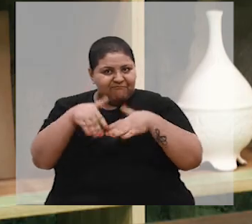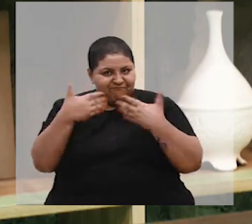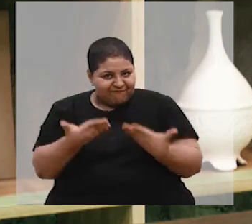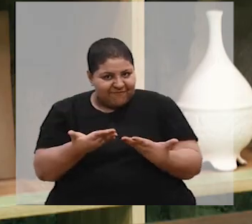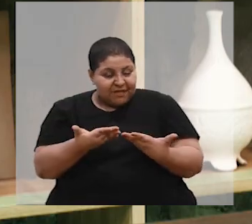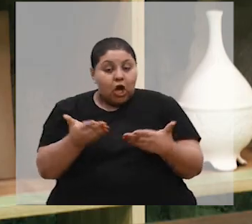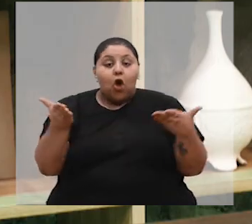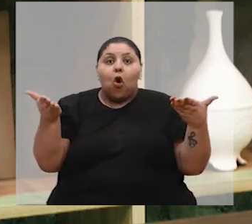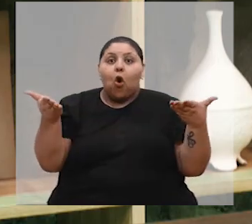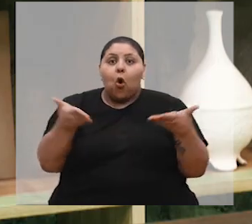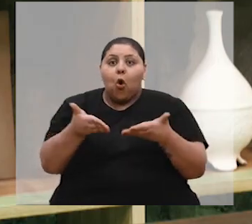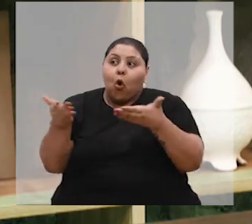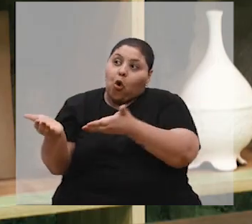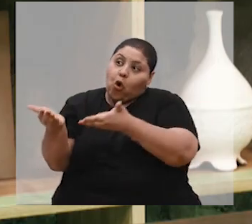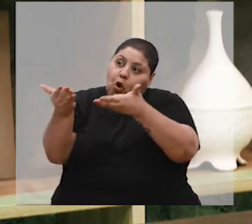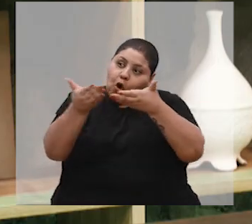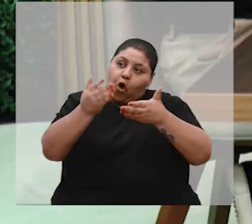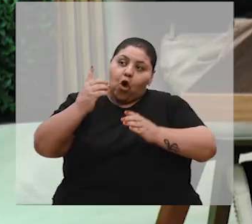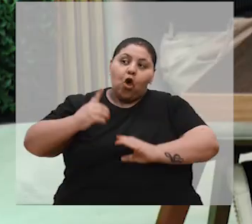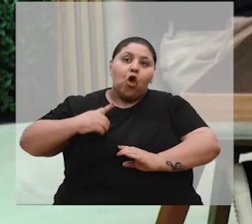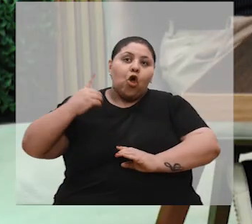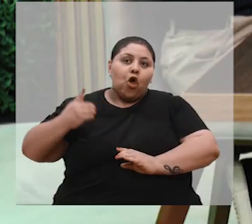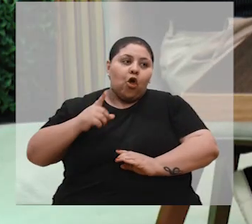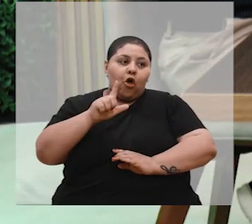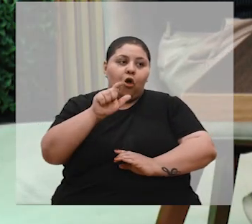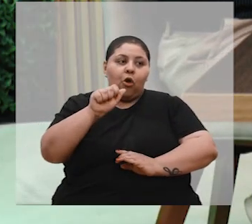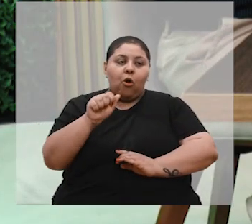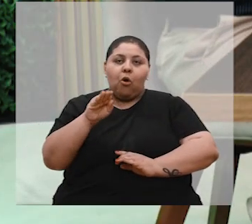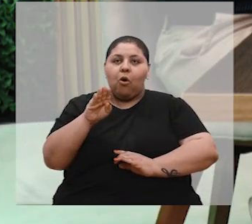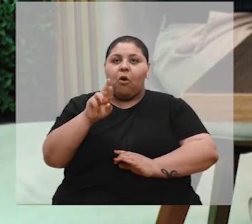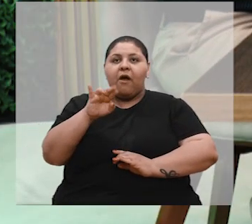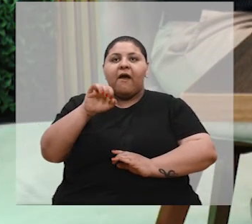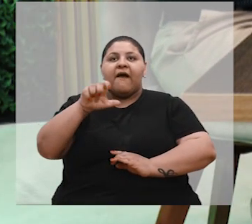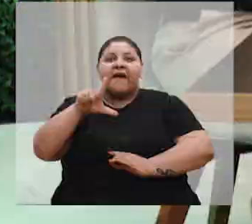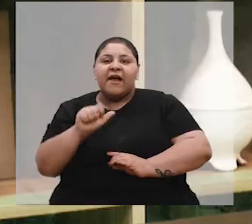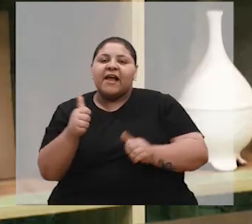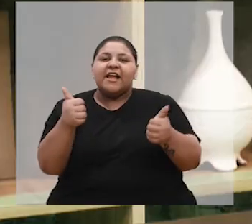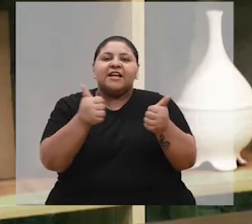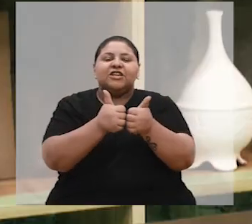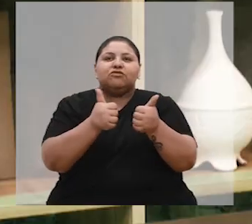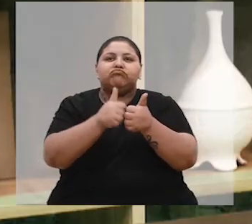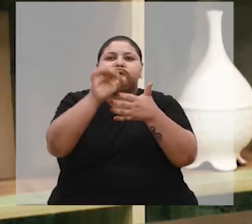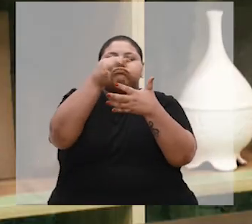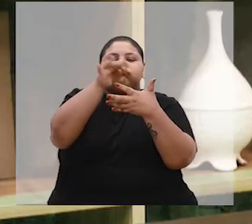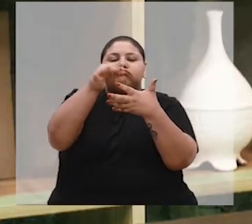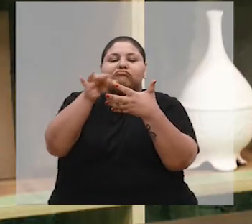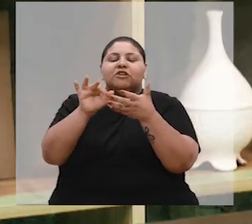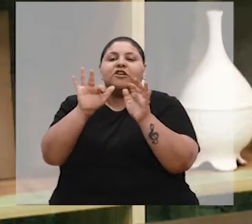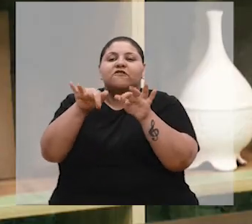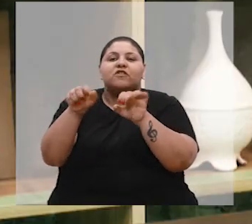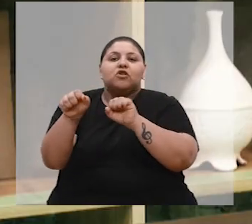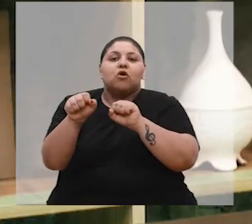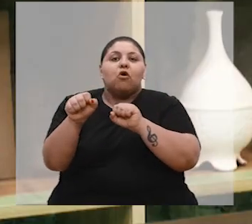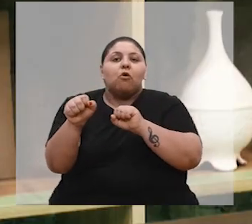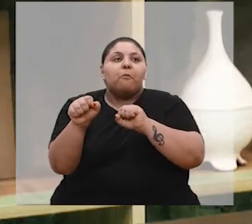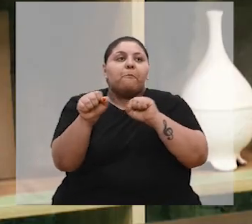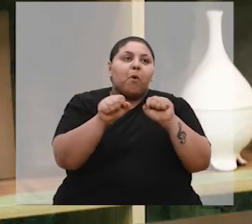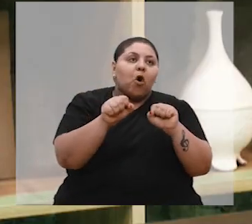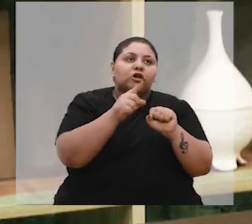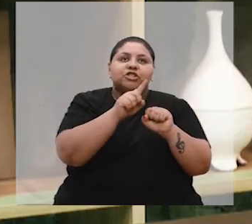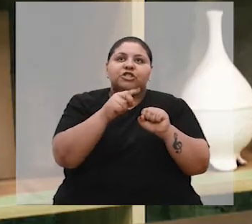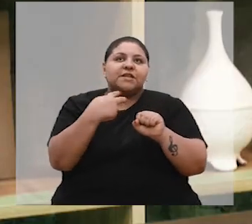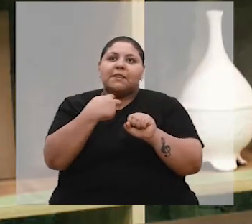E nesse último episódio eu recebo a advogada Gabriela Guazelli e juntos vamos fazer o checklist final do que pode e o que não